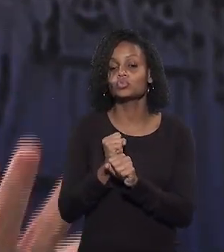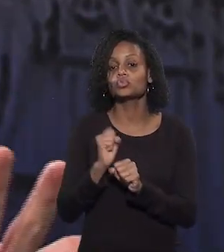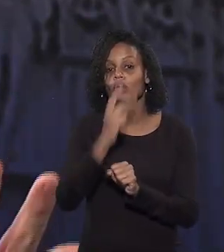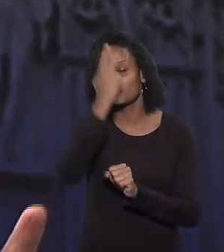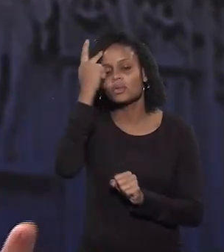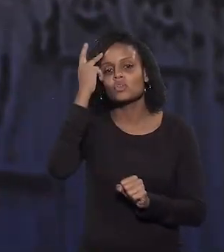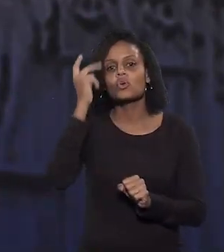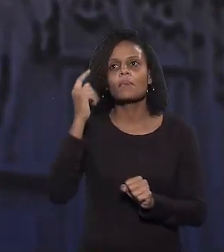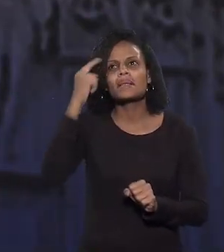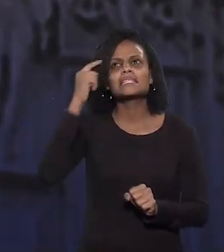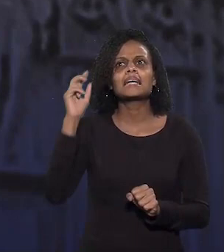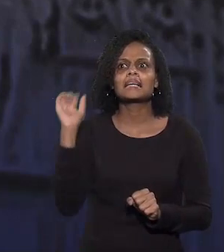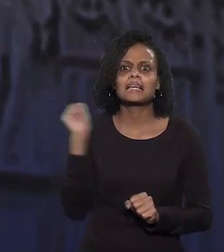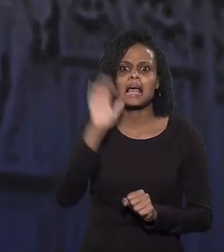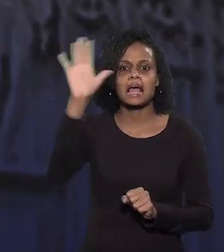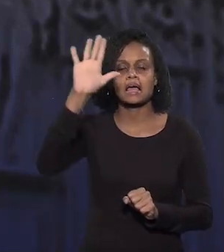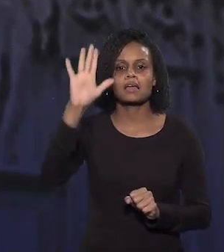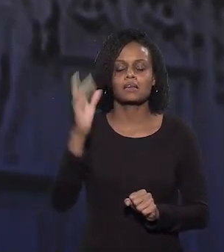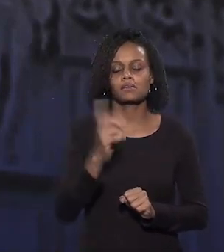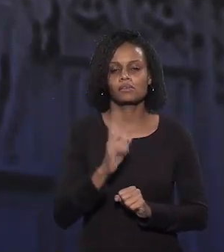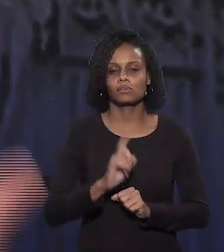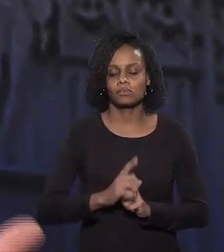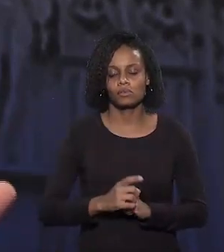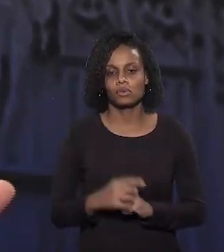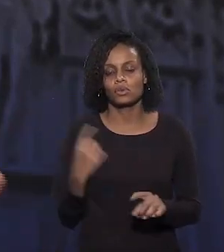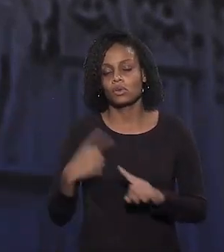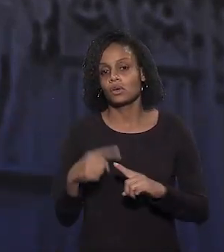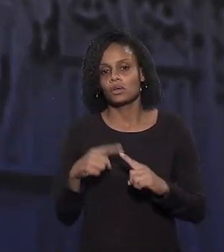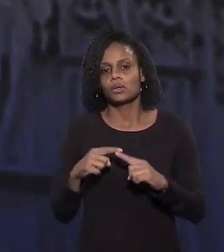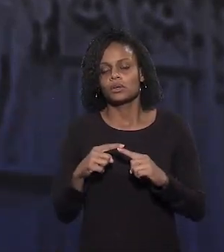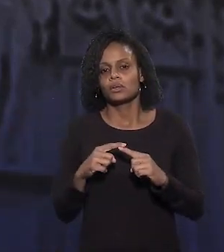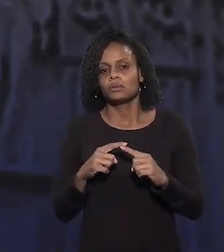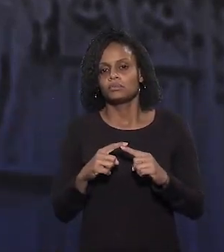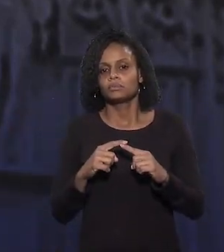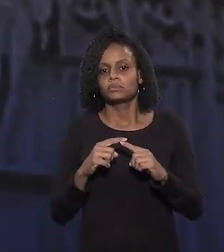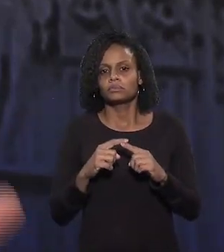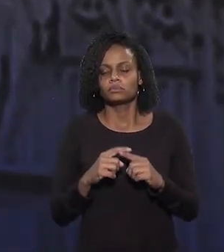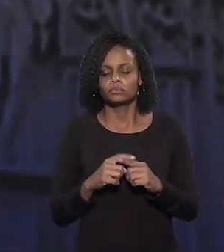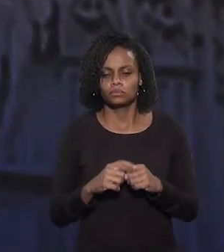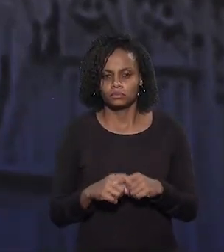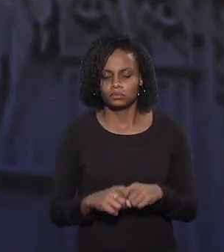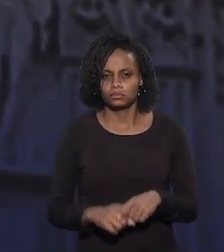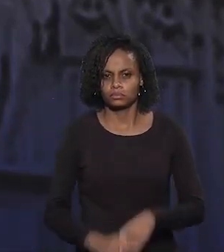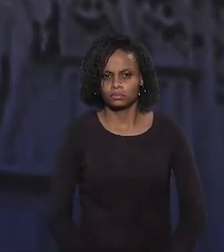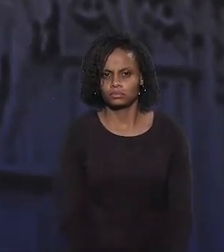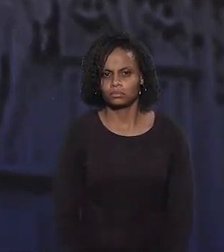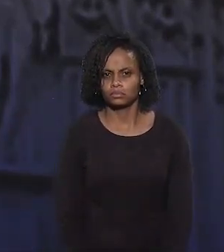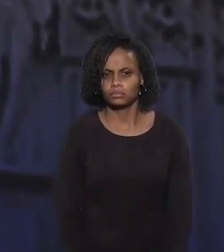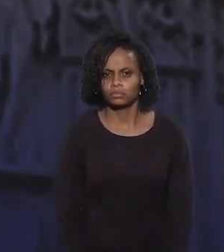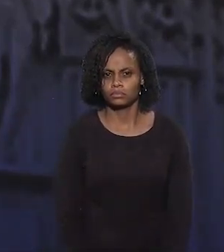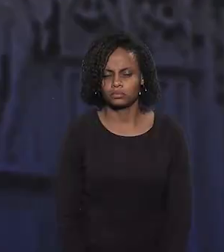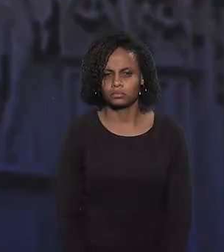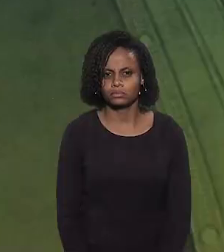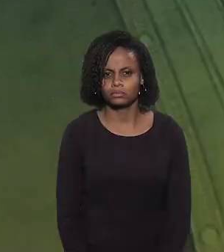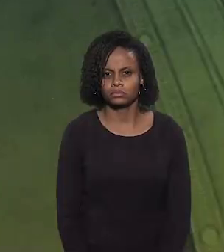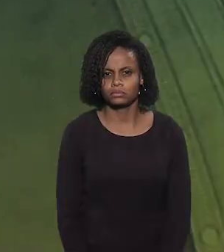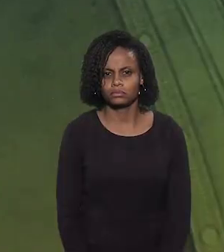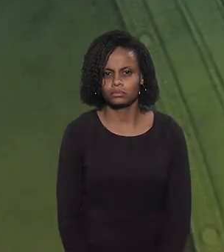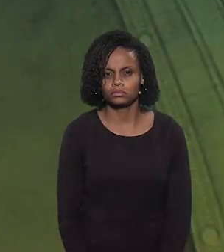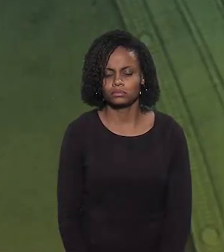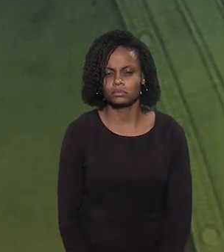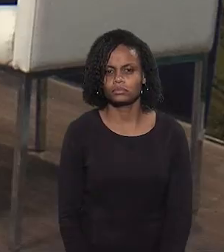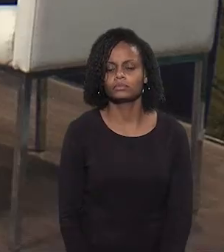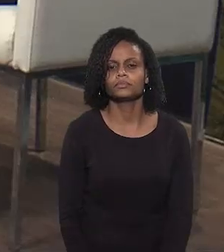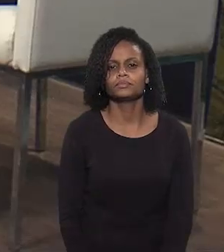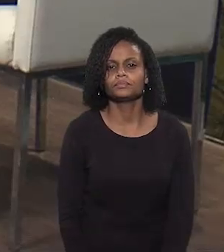a persona imagina, ¿sí? Porque se intenta efectivizar en todo lo que se ofrece. O